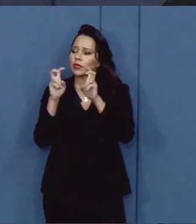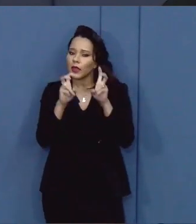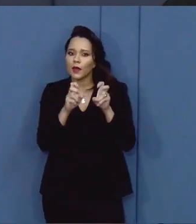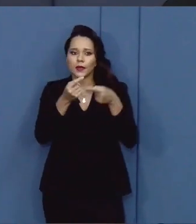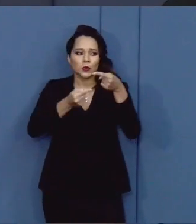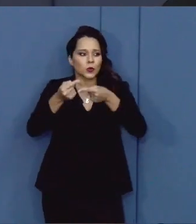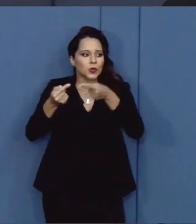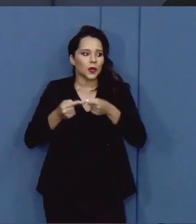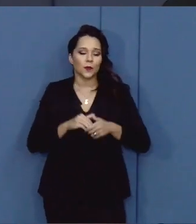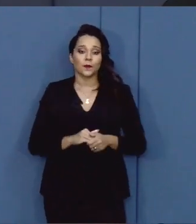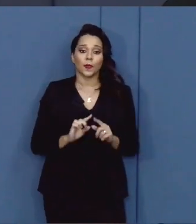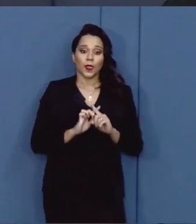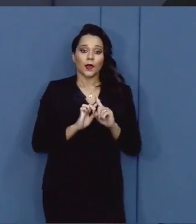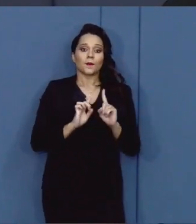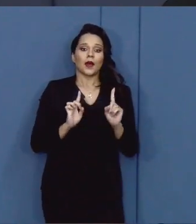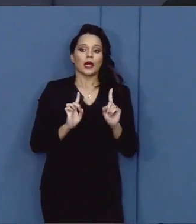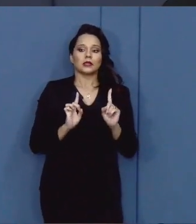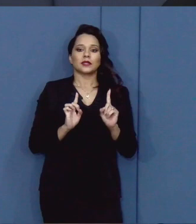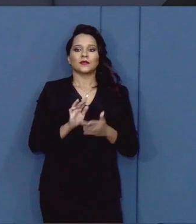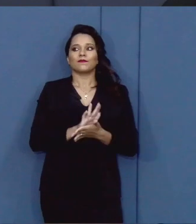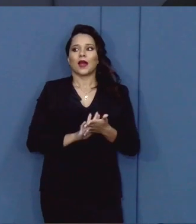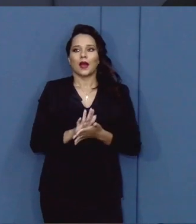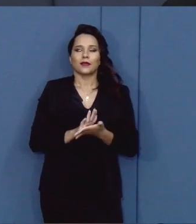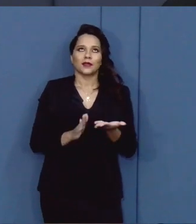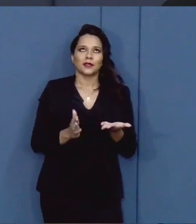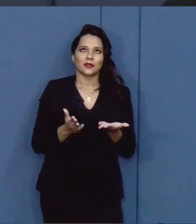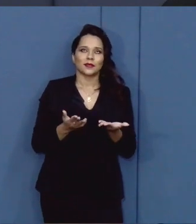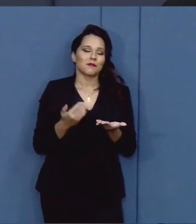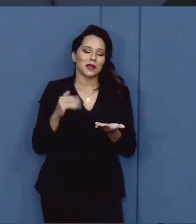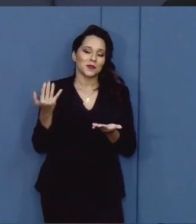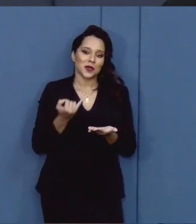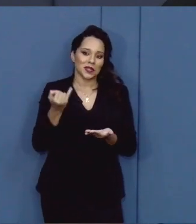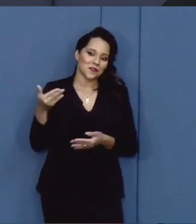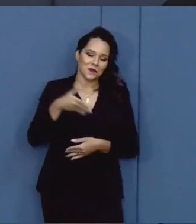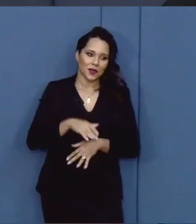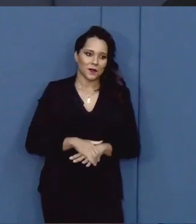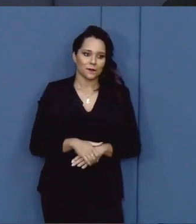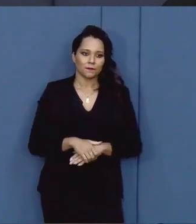em discussão, mas nada como estarmos aqui e